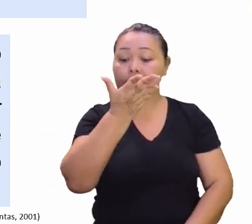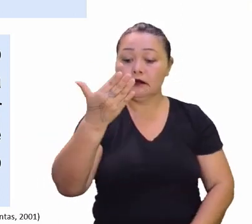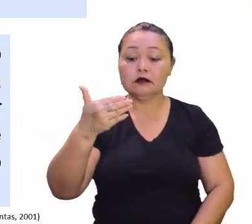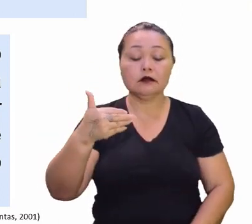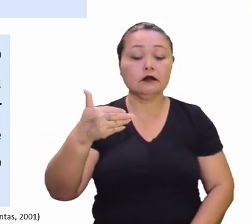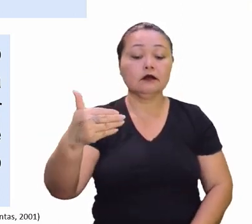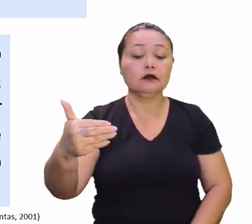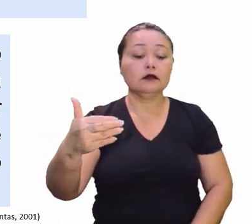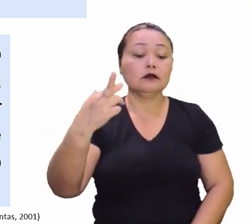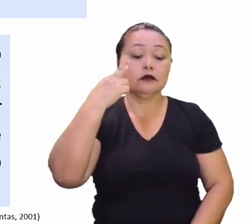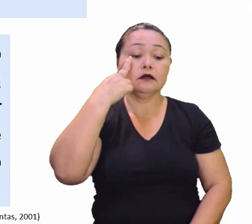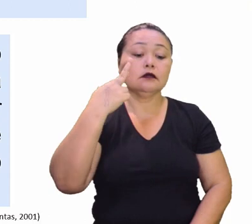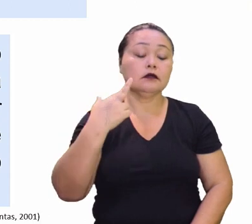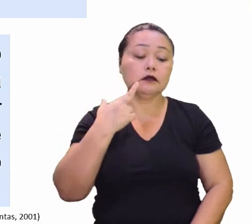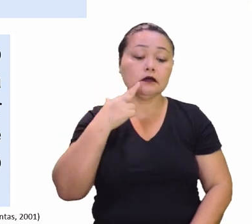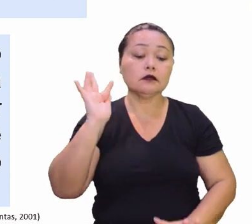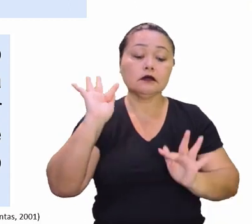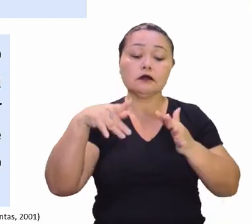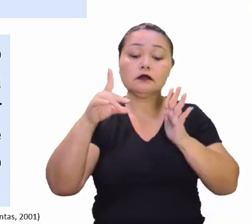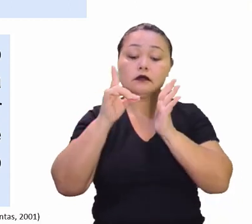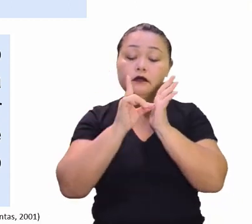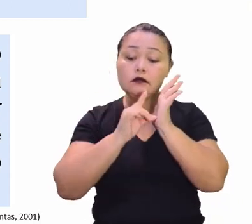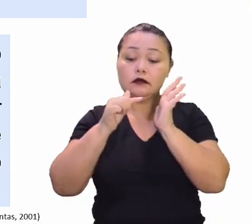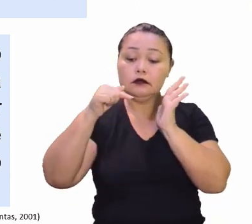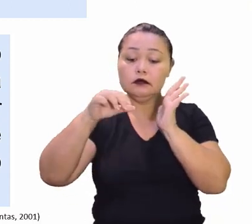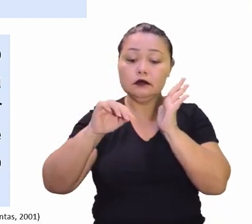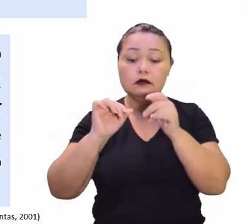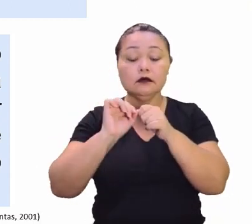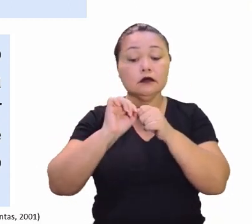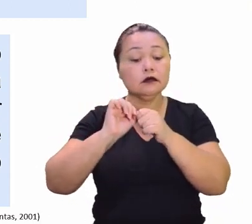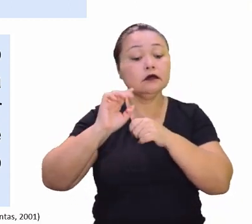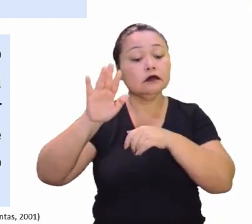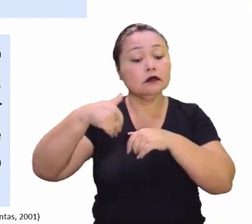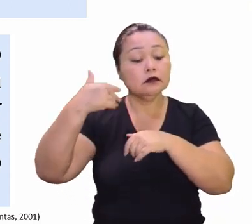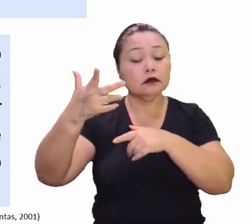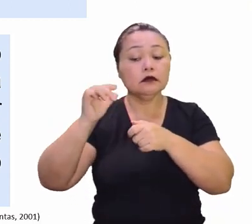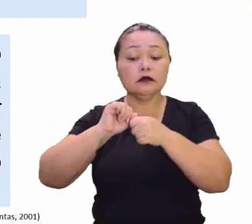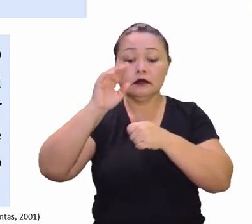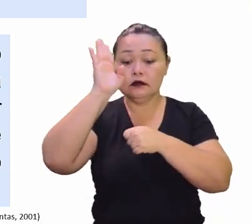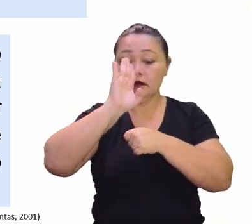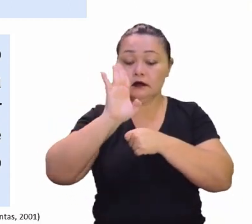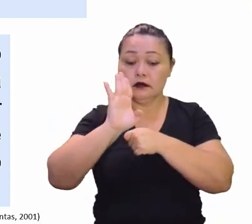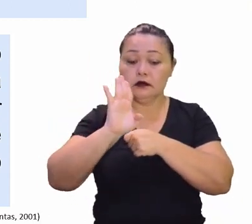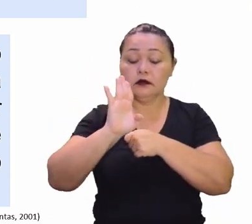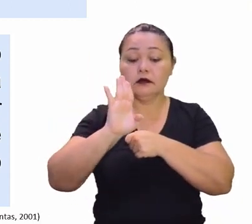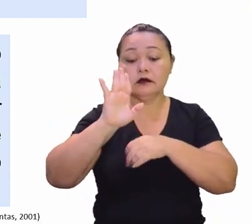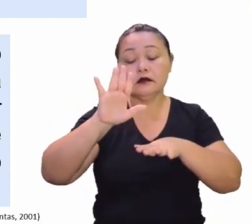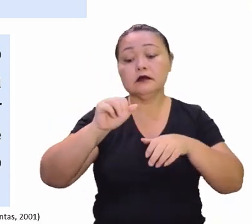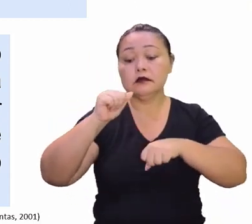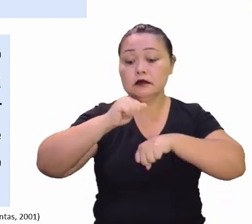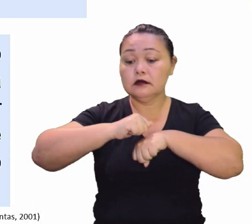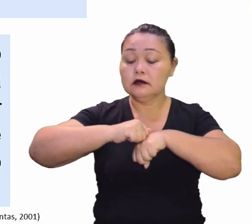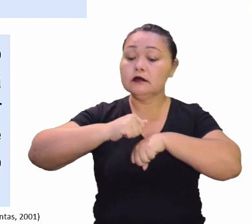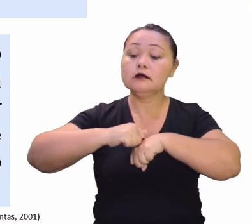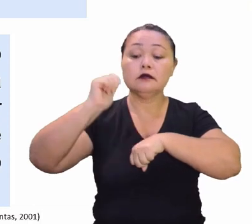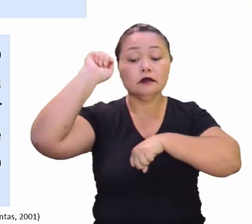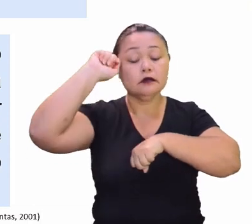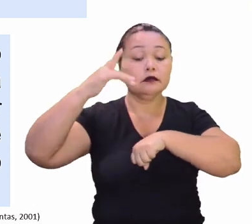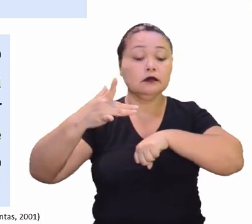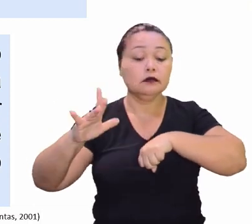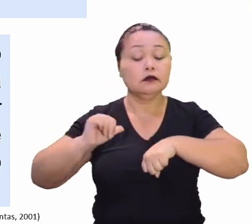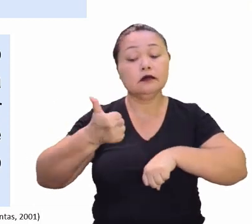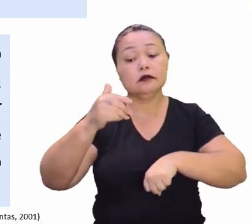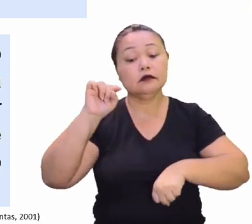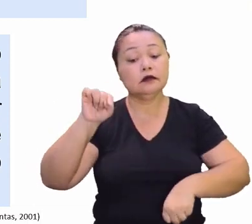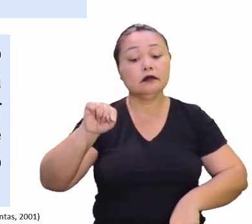lá no início, e Rondônia passou, no final da década de 70, a ser o maior produtor brasileiro de cassiterita, com 10